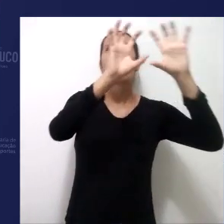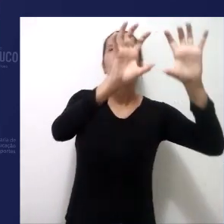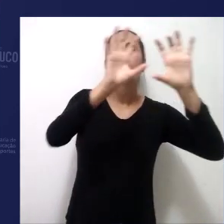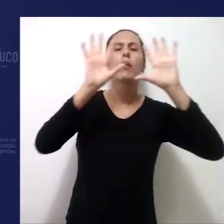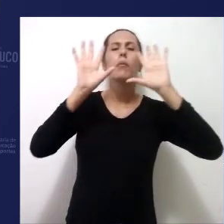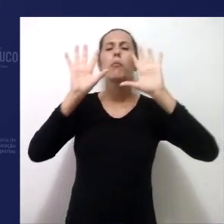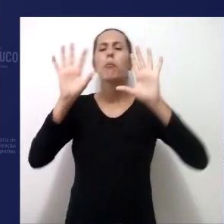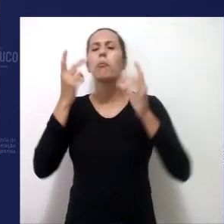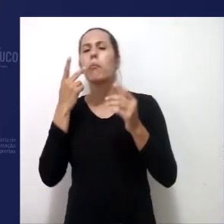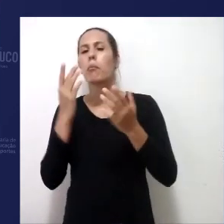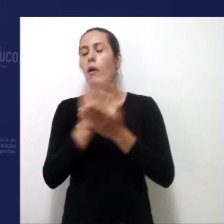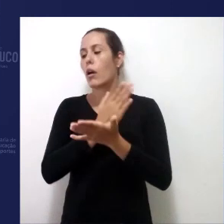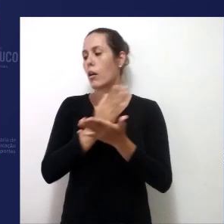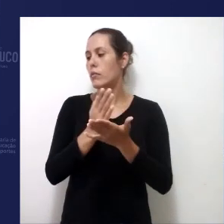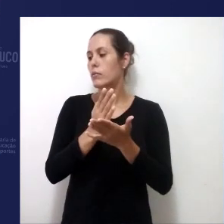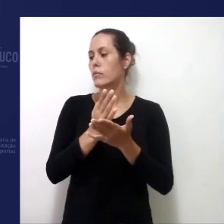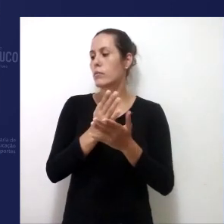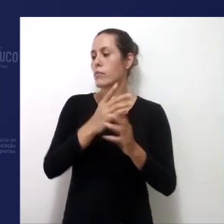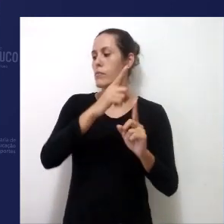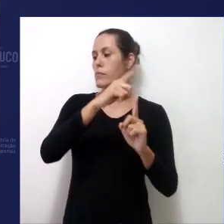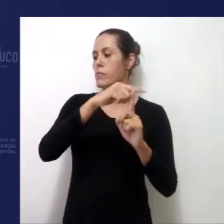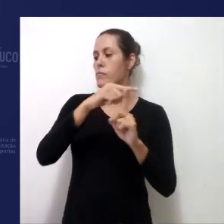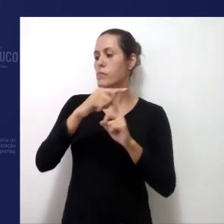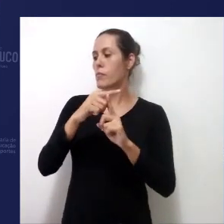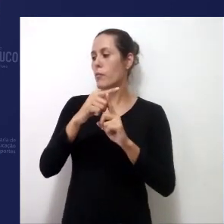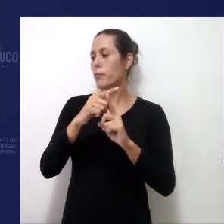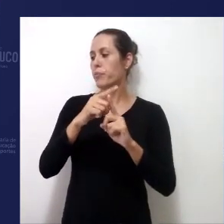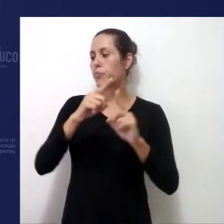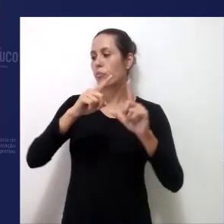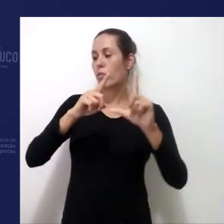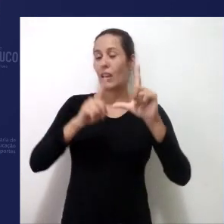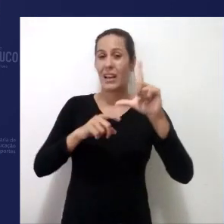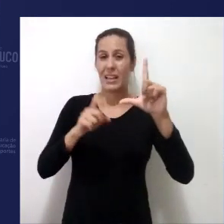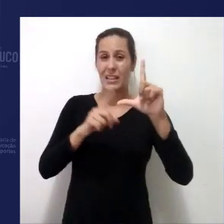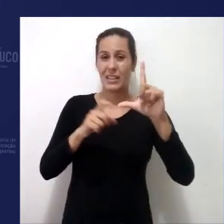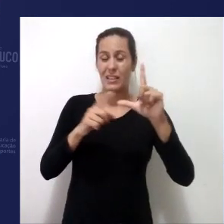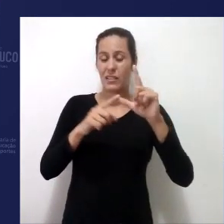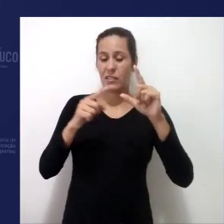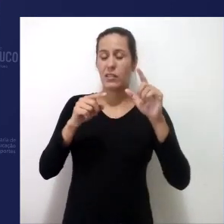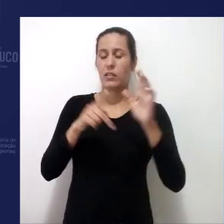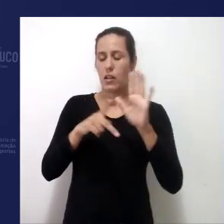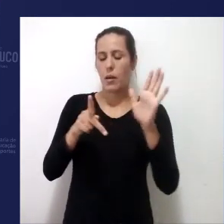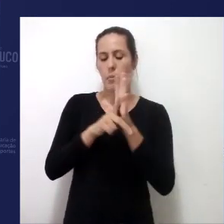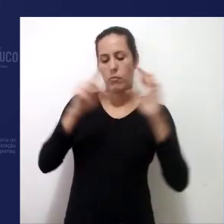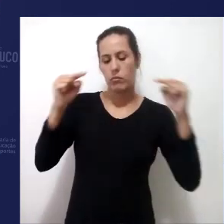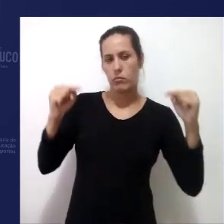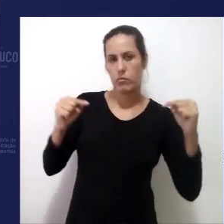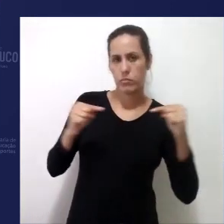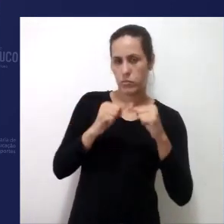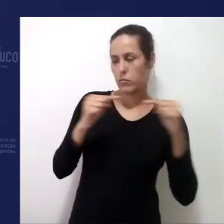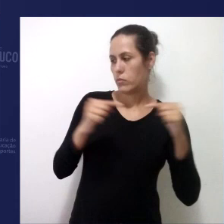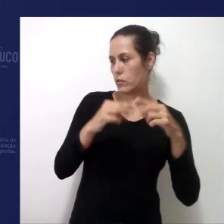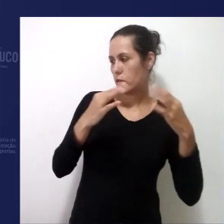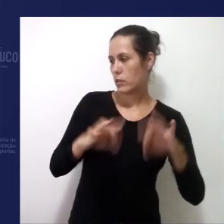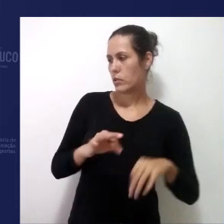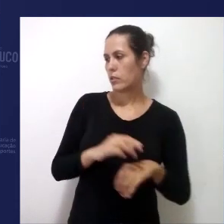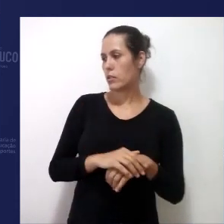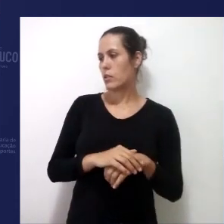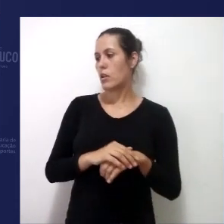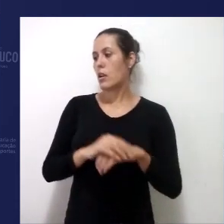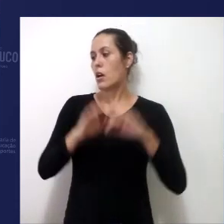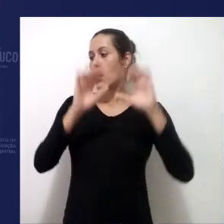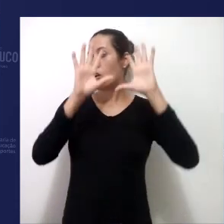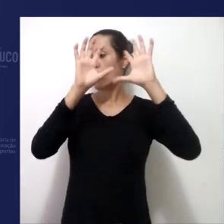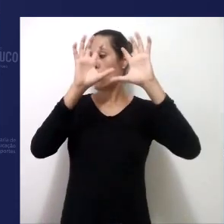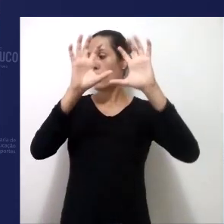nuvens e classificação, a gente tem a designação ou a sigla que é relacionada a essas nuvens. Então eu